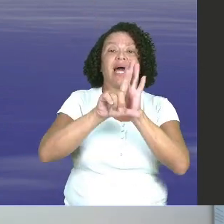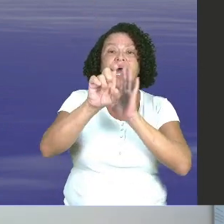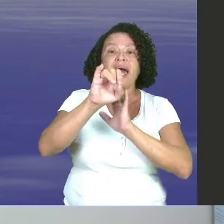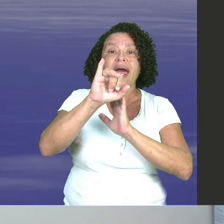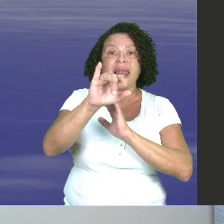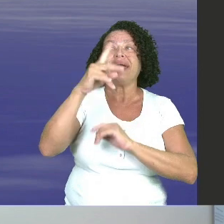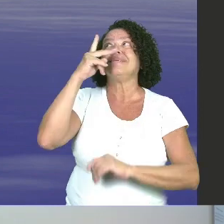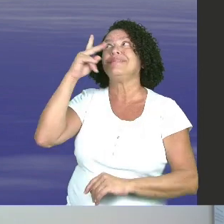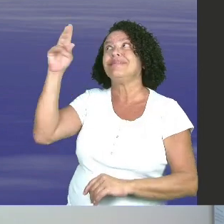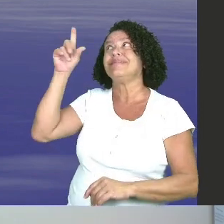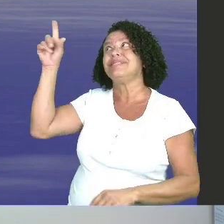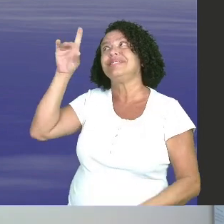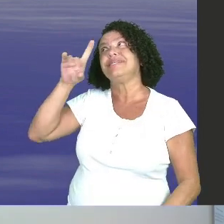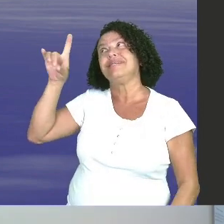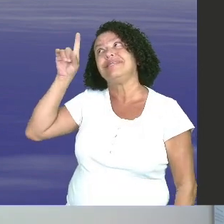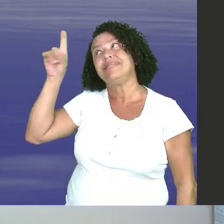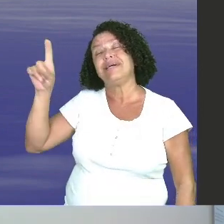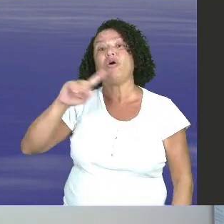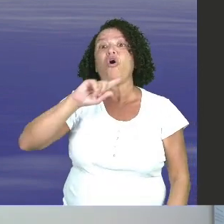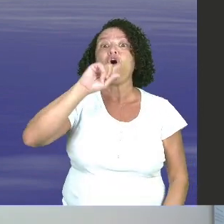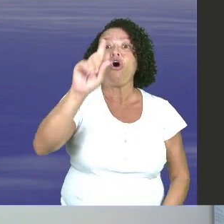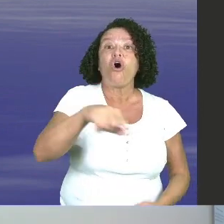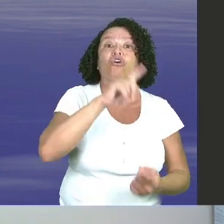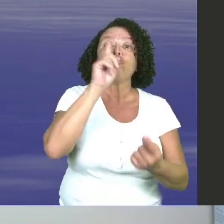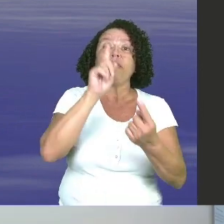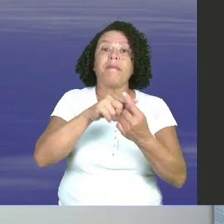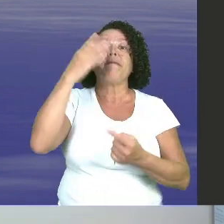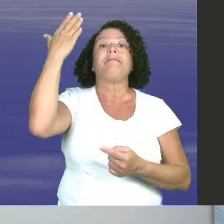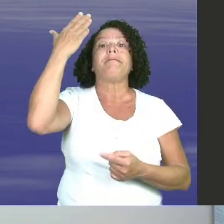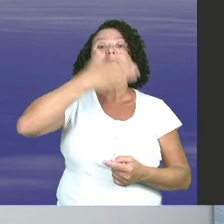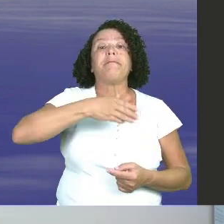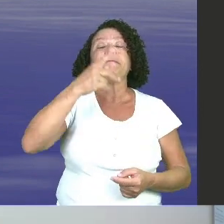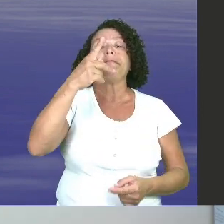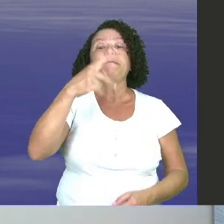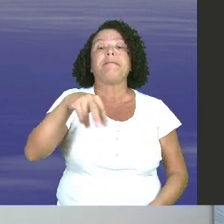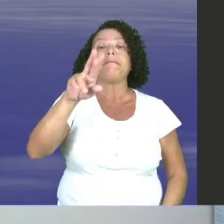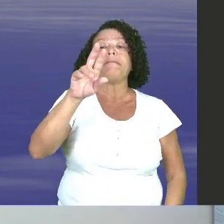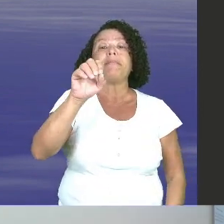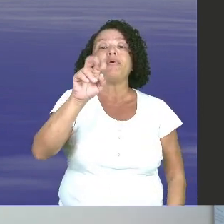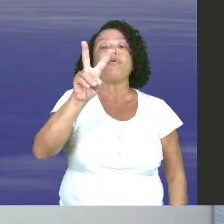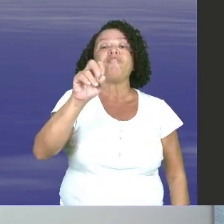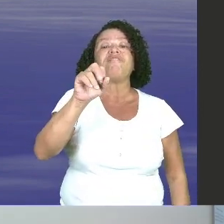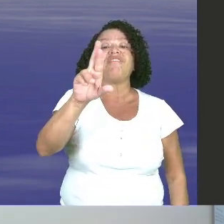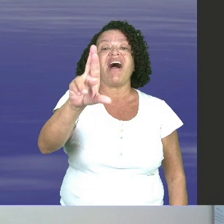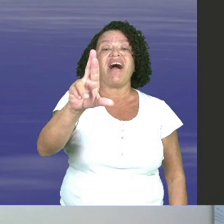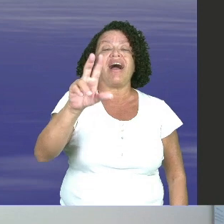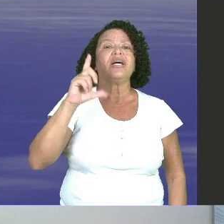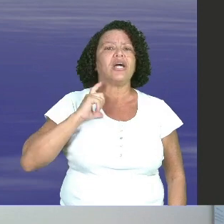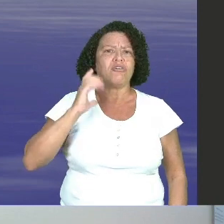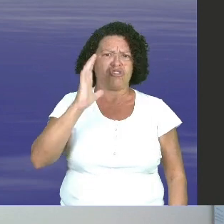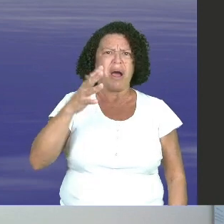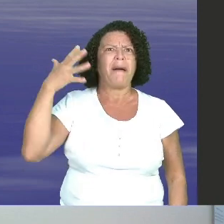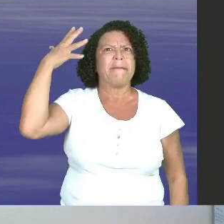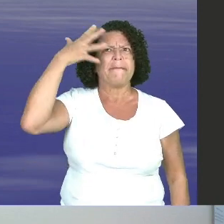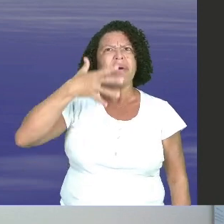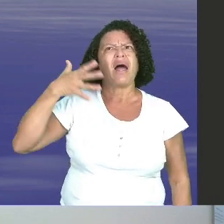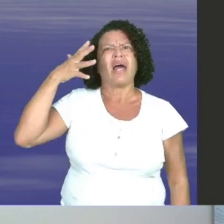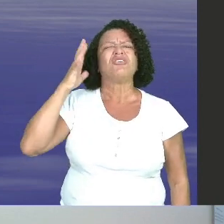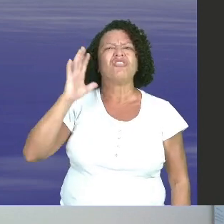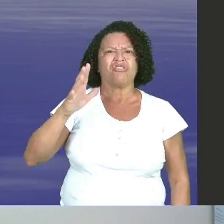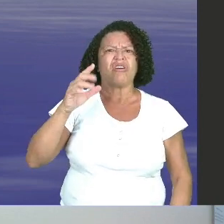divinas. O outro objetivo, provar, como a gente já deu uma palestra faz uns 2